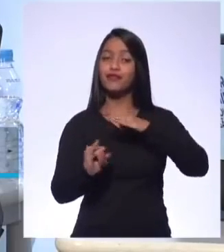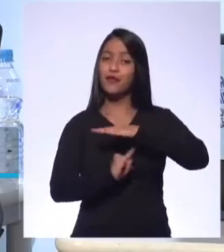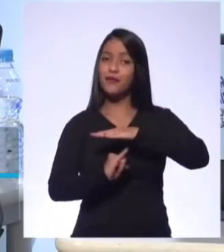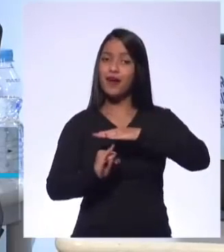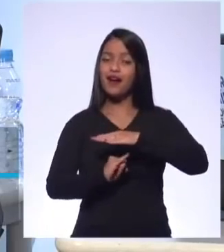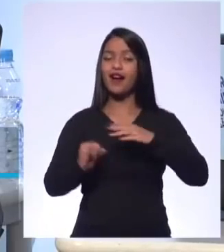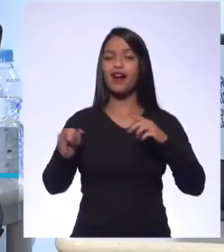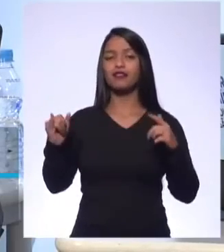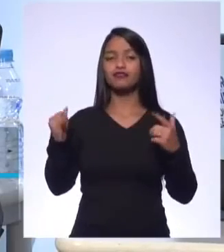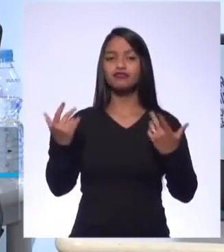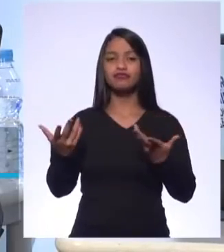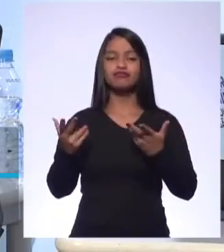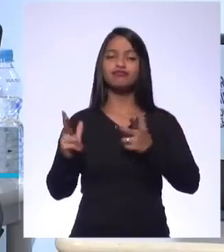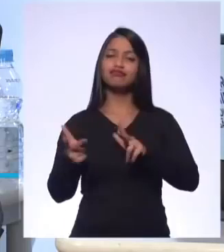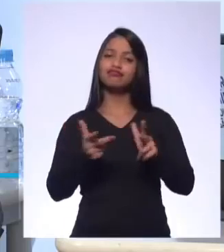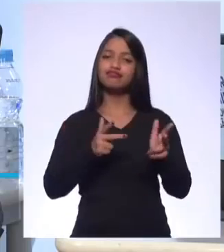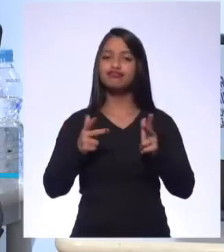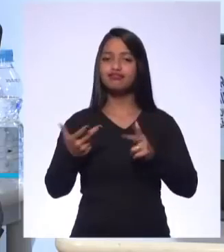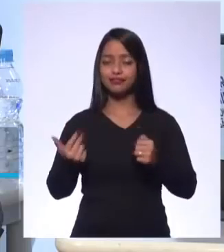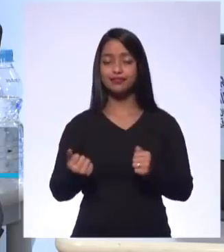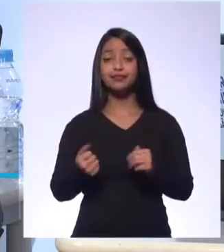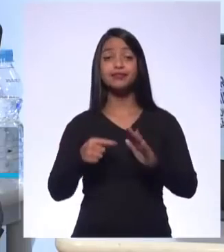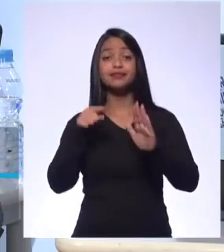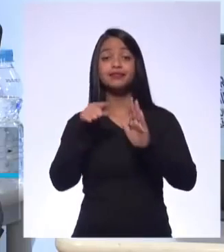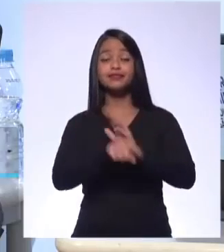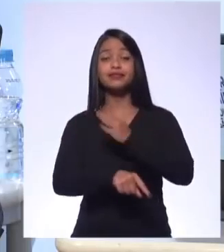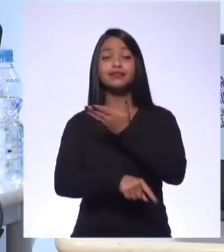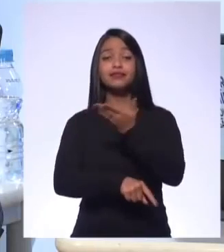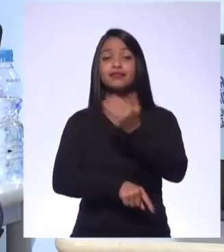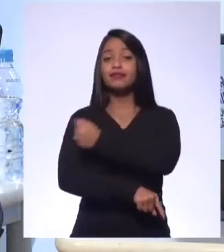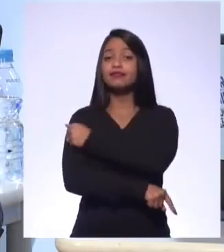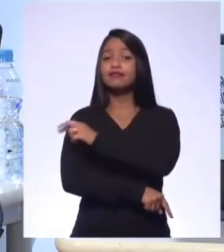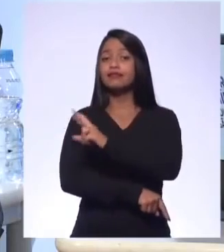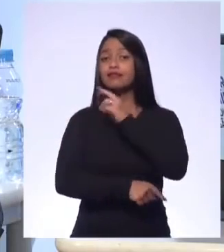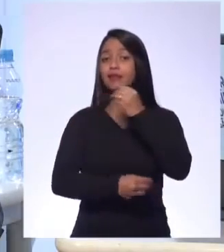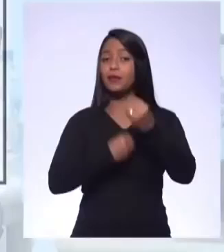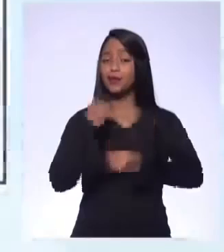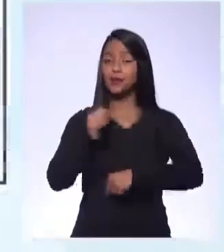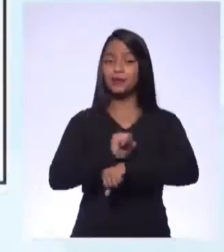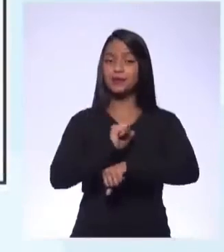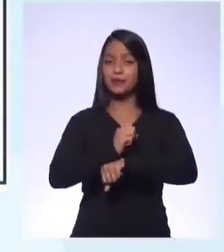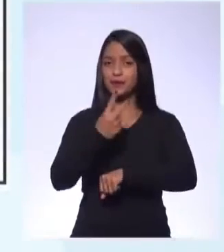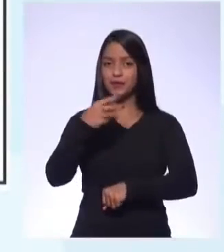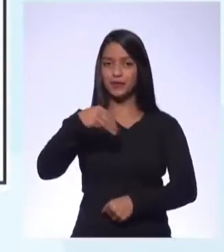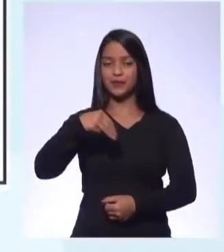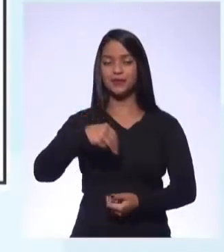vocês falariam? Como é que os alunos de vocês falariam? Vou dar 2 minutinhos, tá?